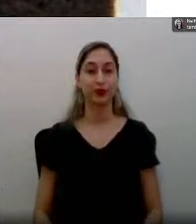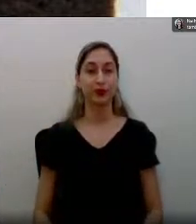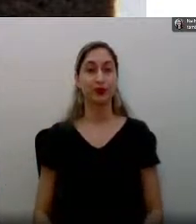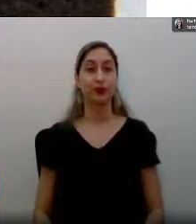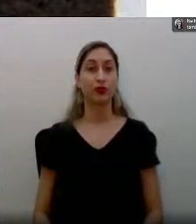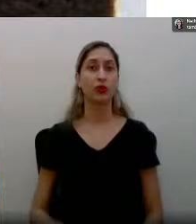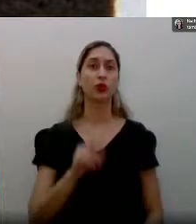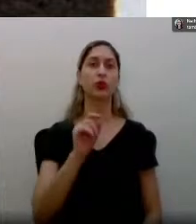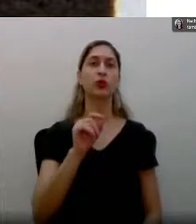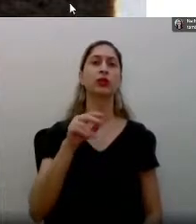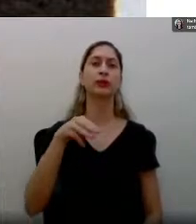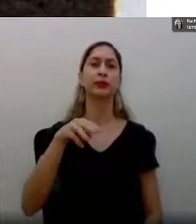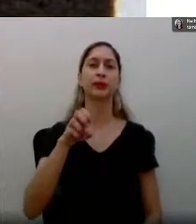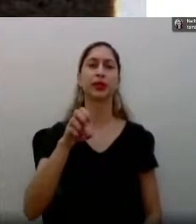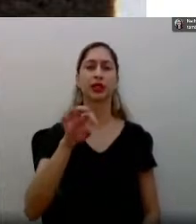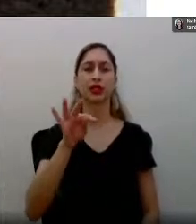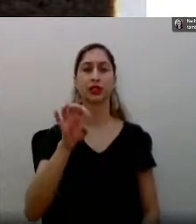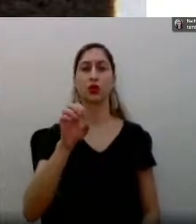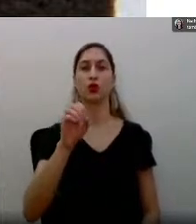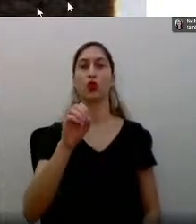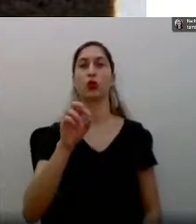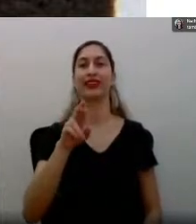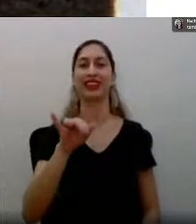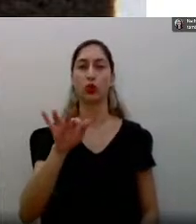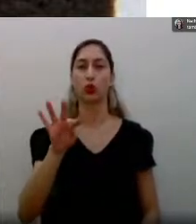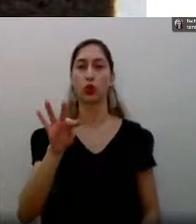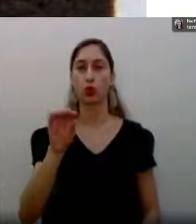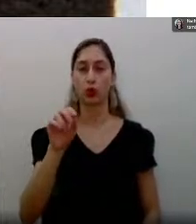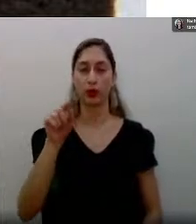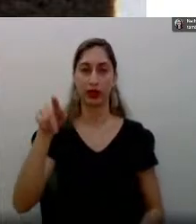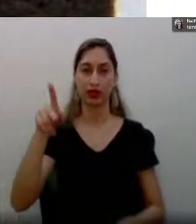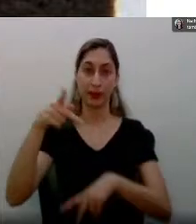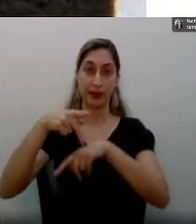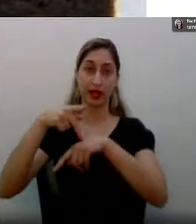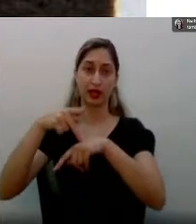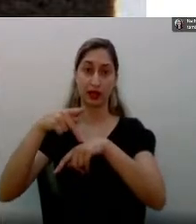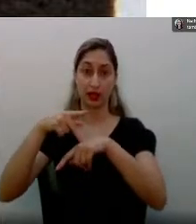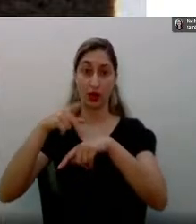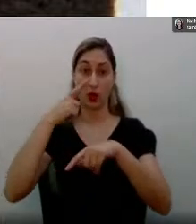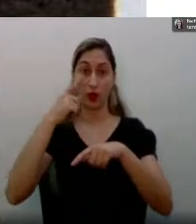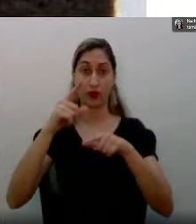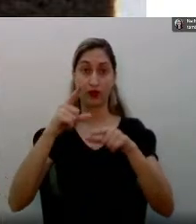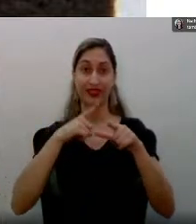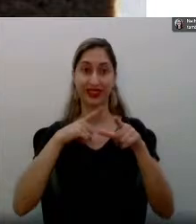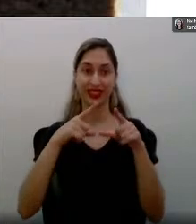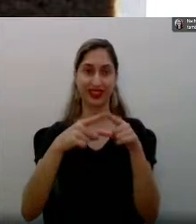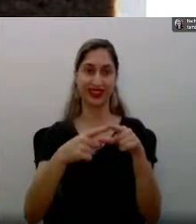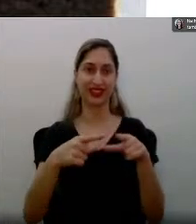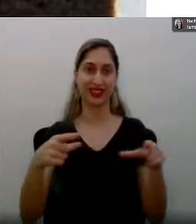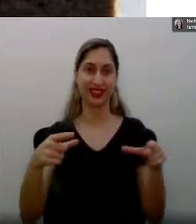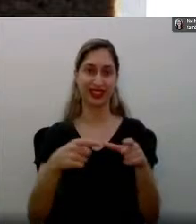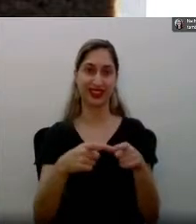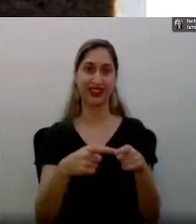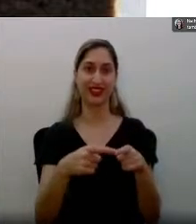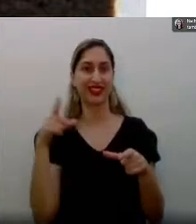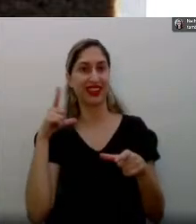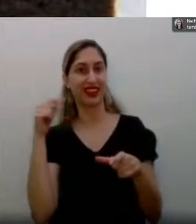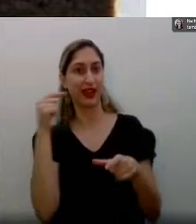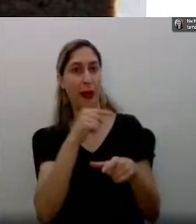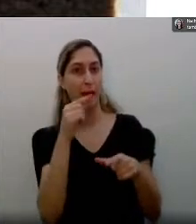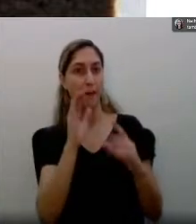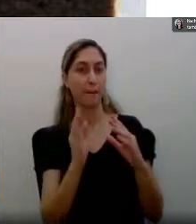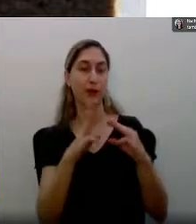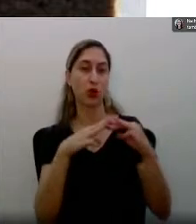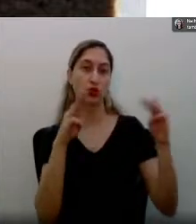esse é esse aqui é um pedacinho dela né Desse meteorito que tá no Nosso vizinho né no museu lá das minas e do Metal